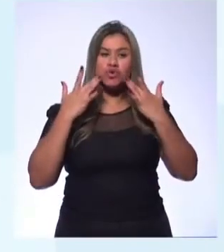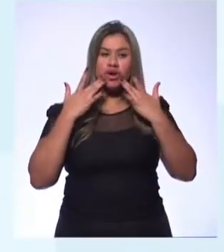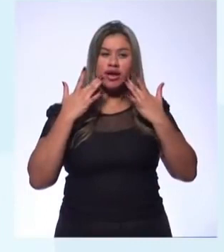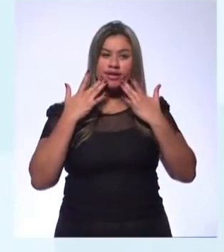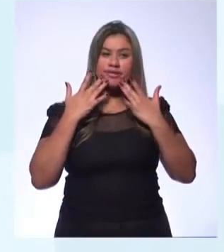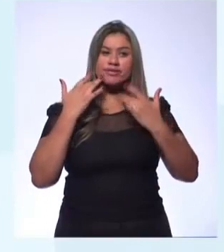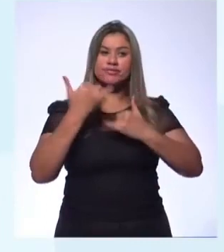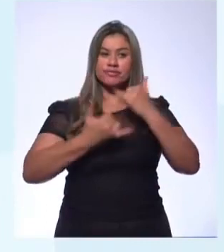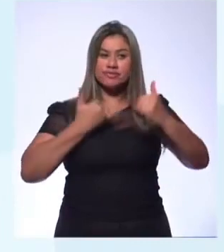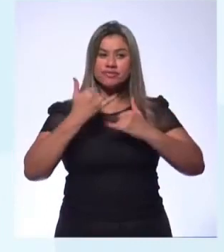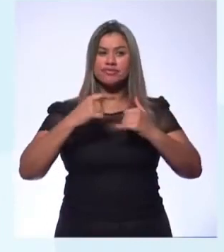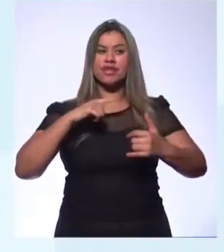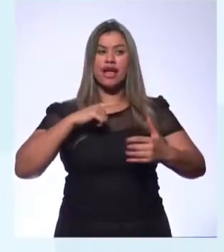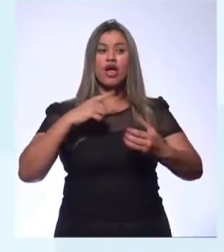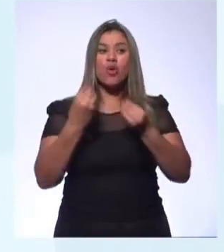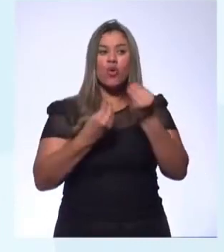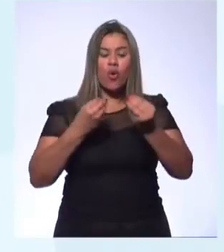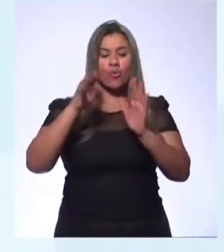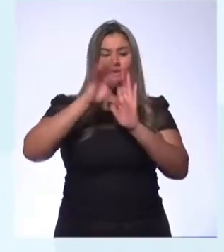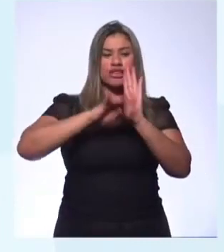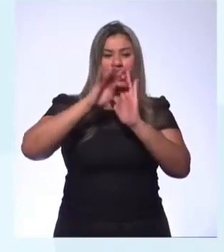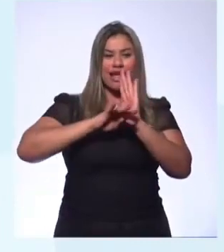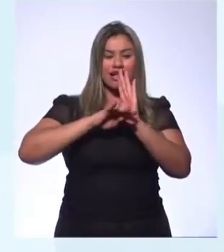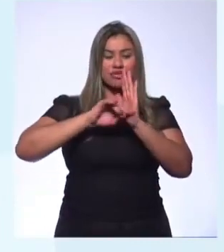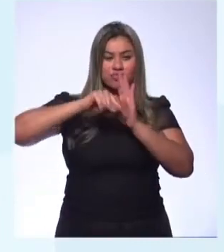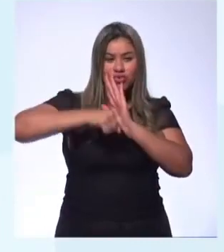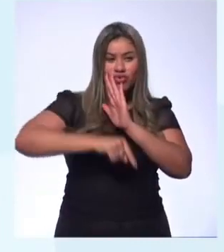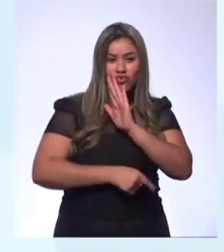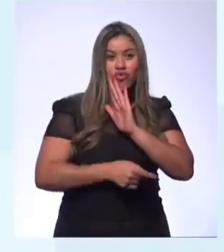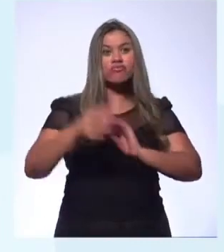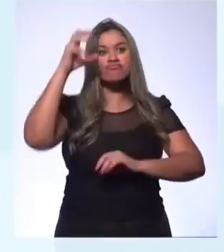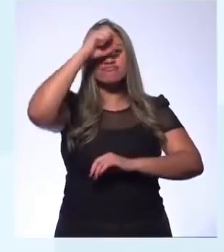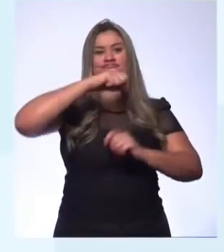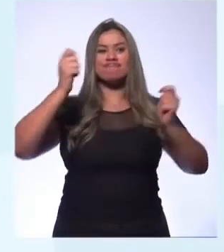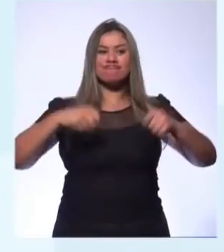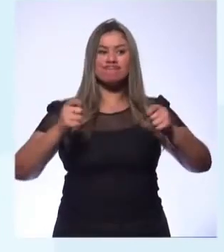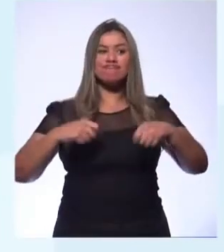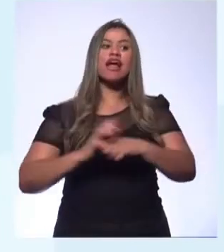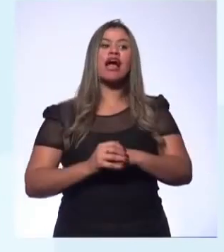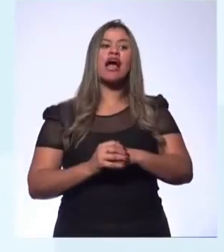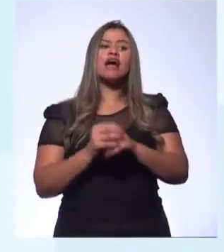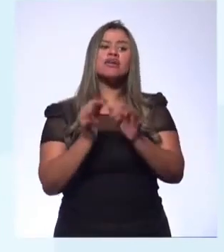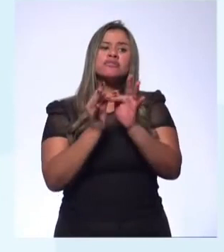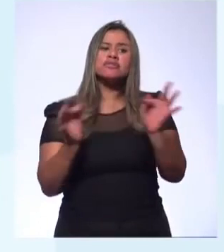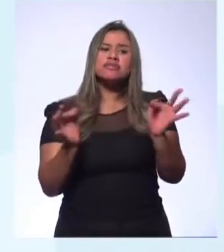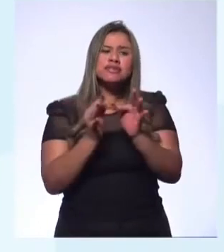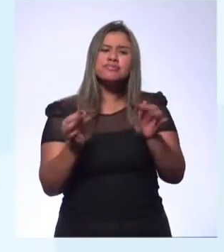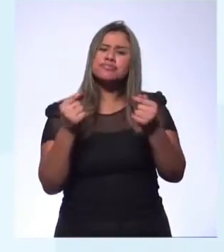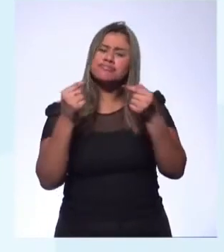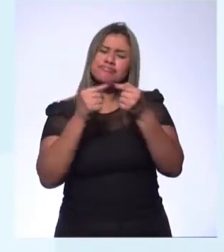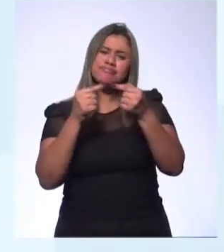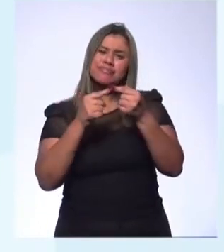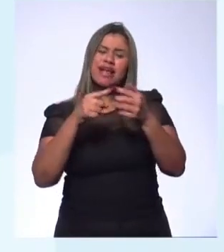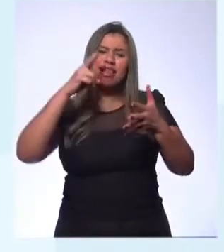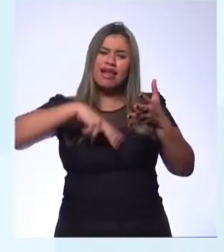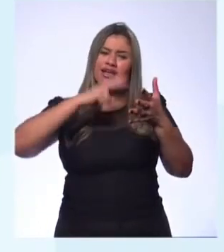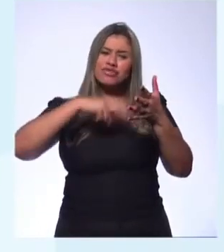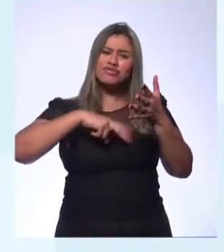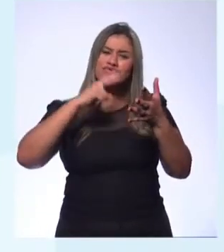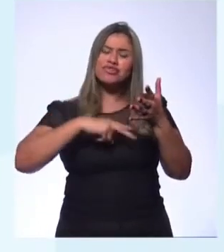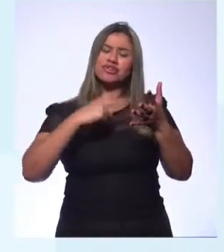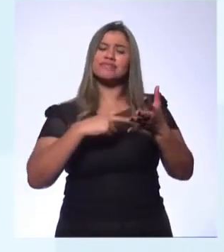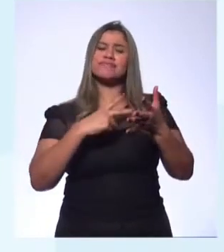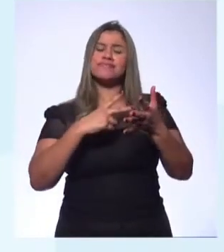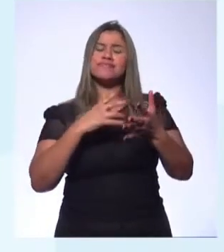de conhecer com mais profundidade os textos e os autores dramáticos. Um dos mais simples é a leitura dramática. Chame